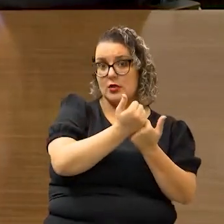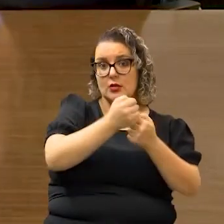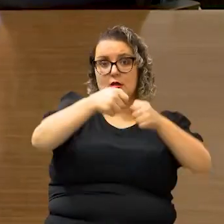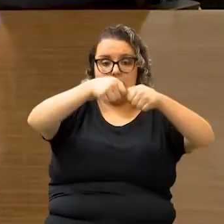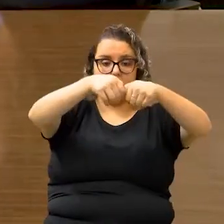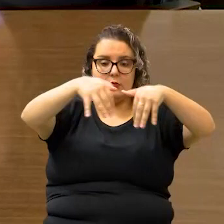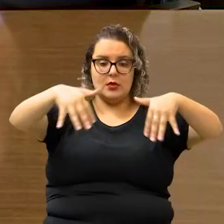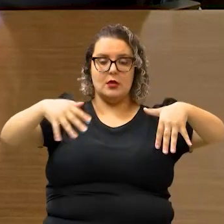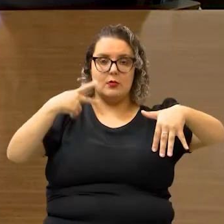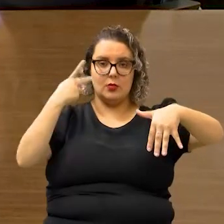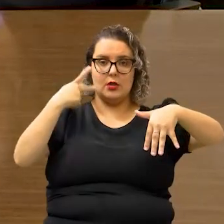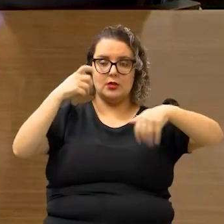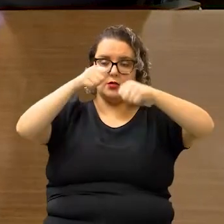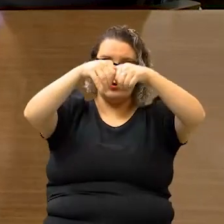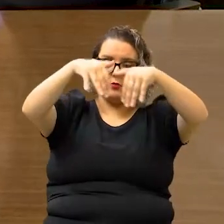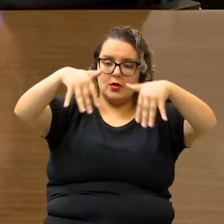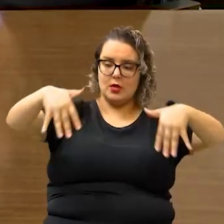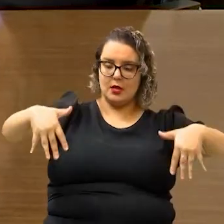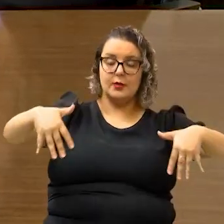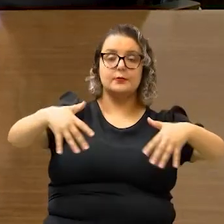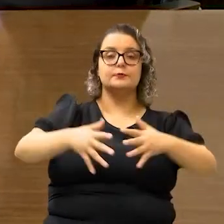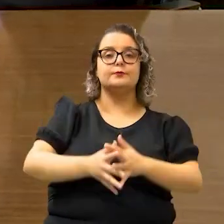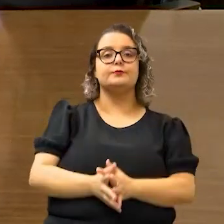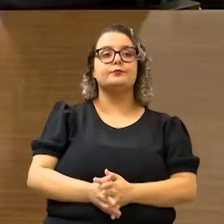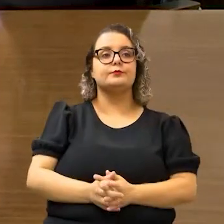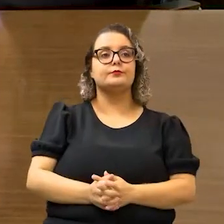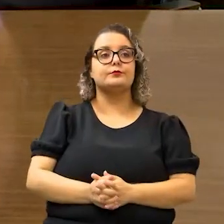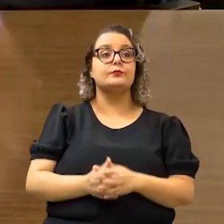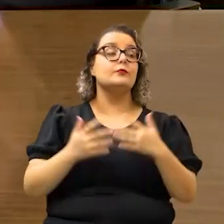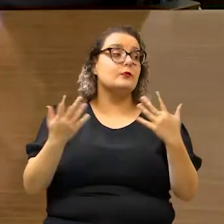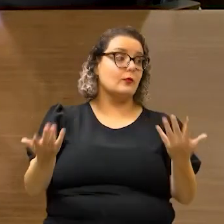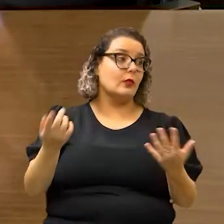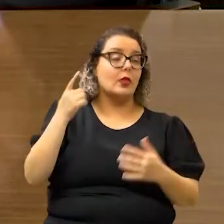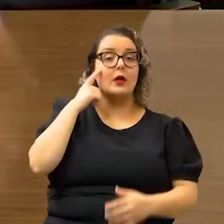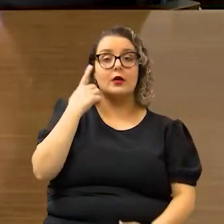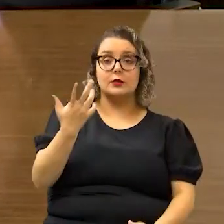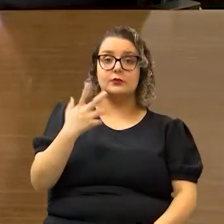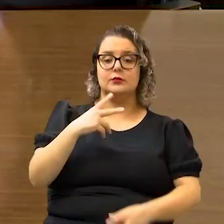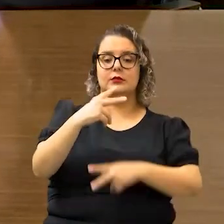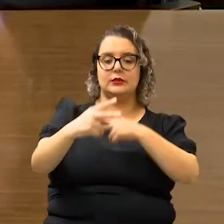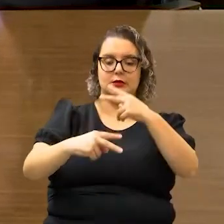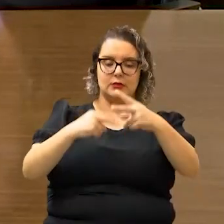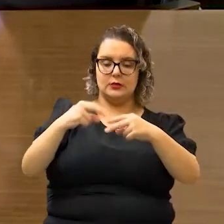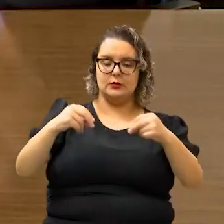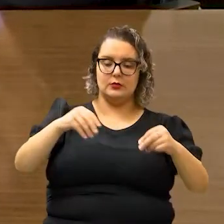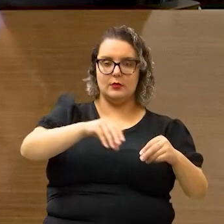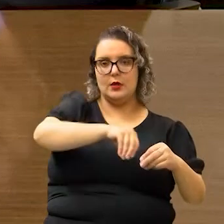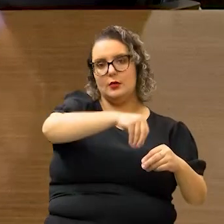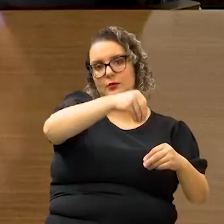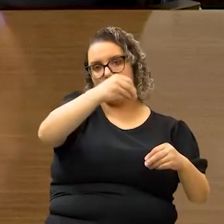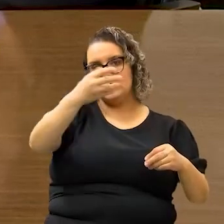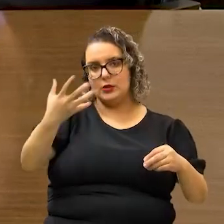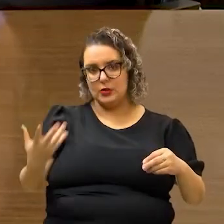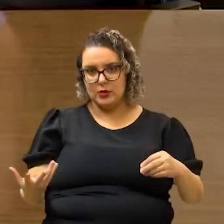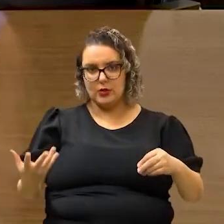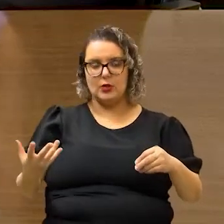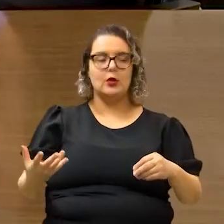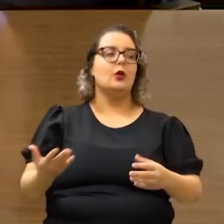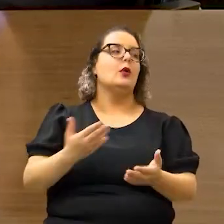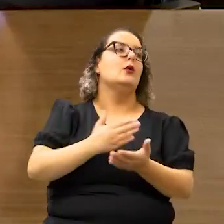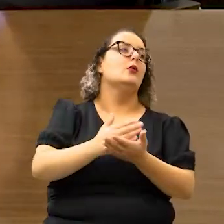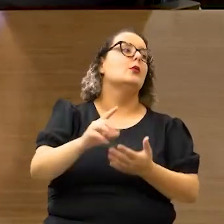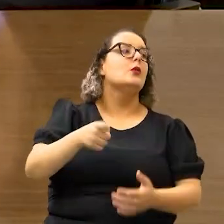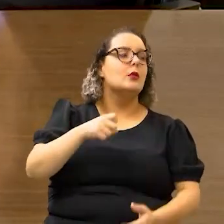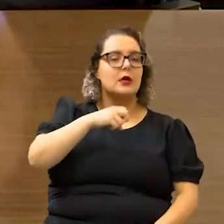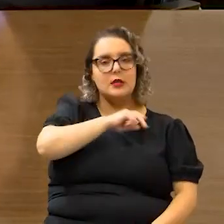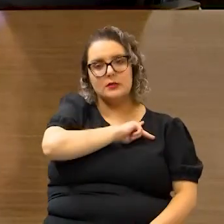mais alto posto da hierarquia política do Brasil. Então, a ideia foi a inauguração, na